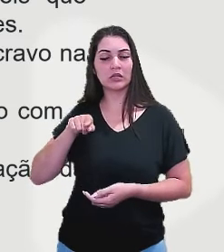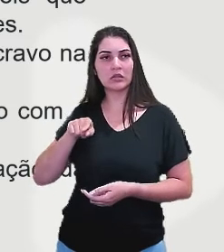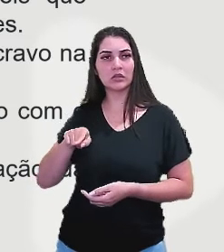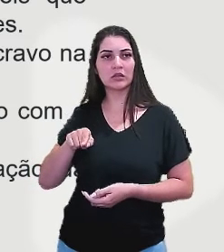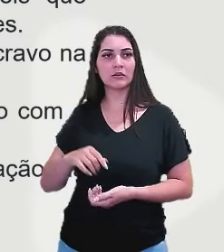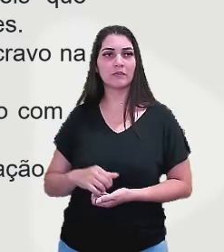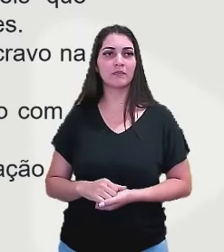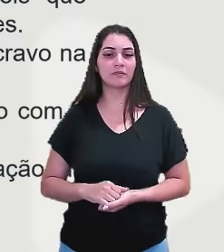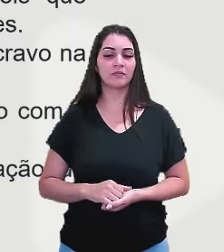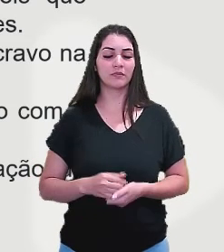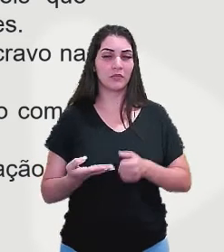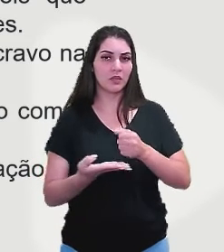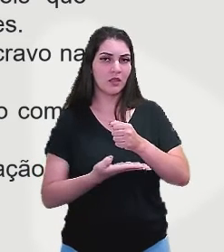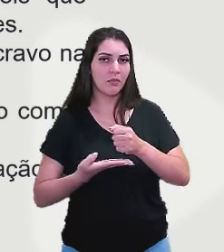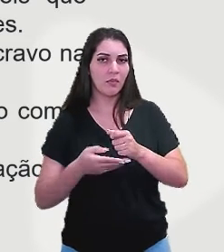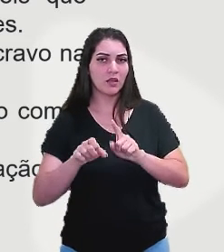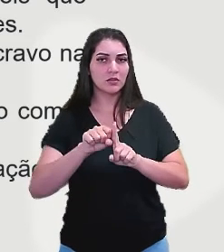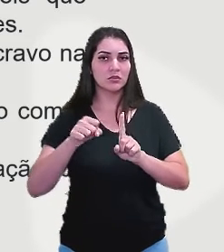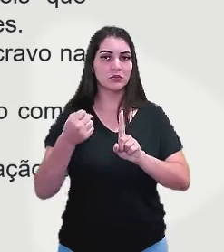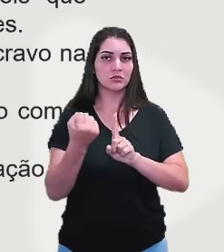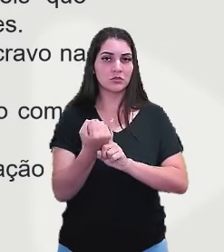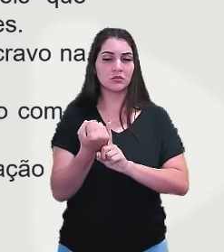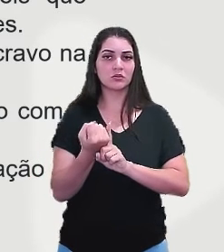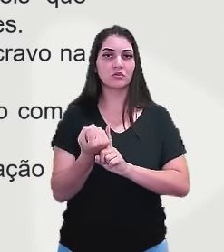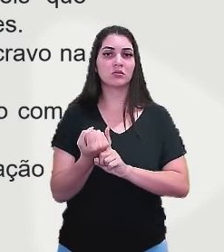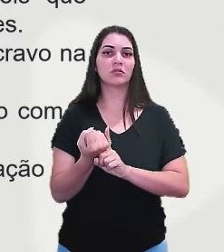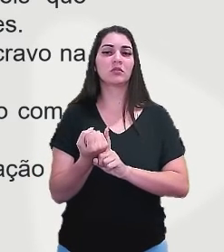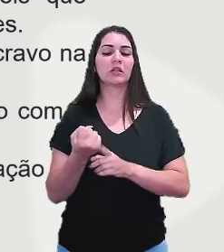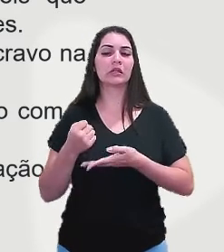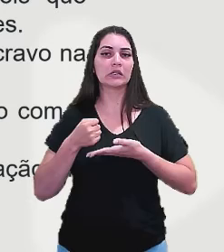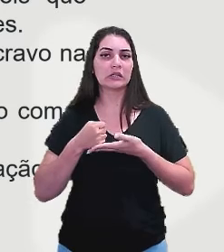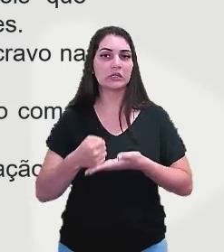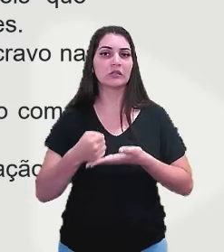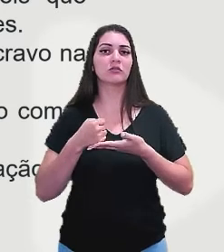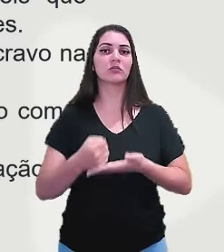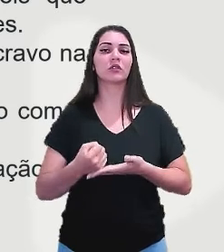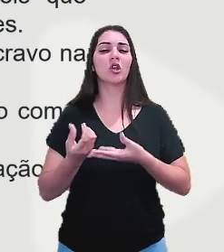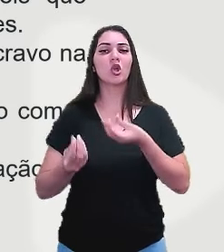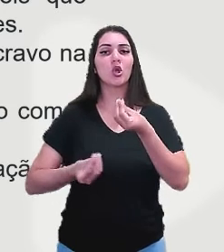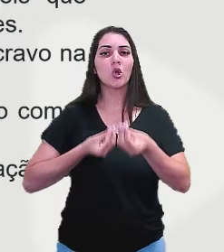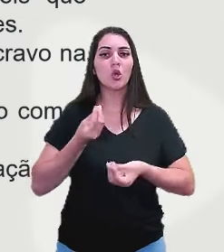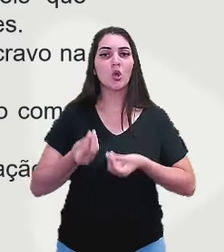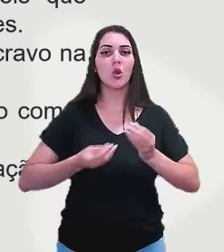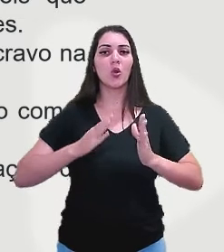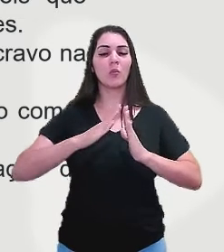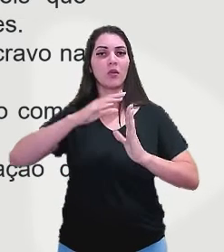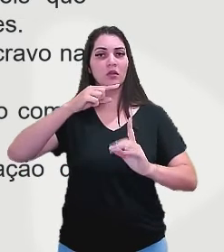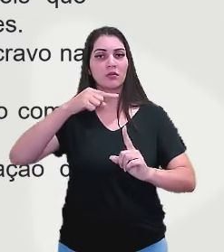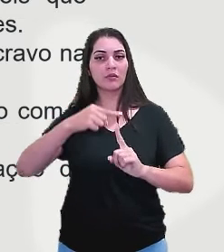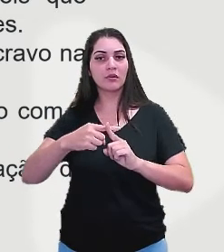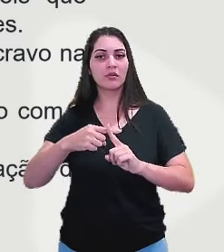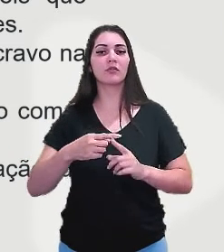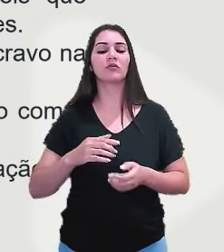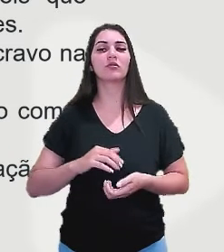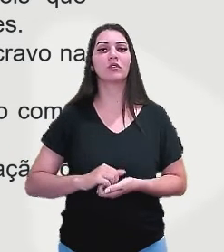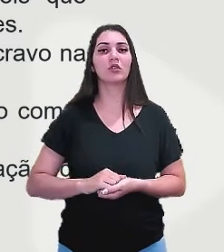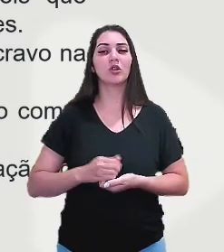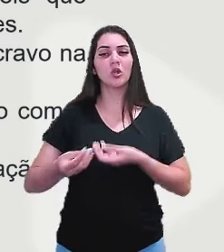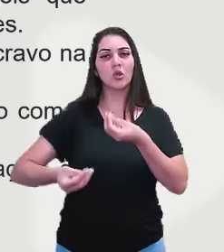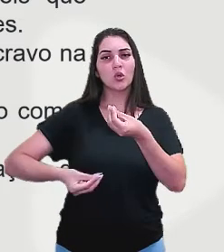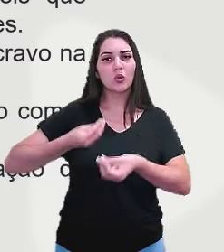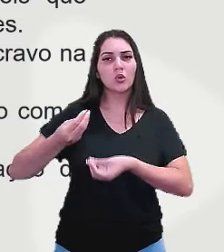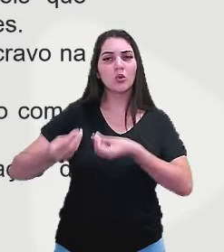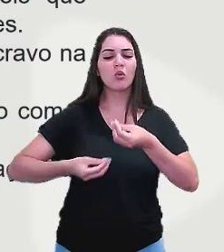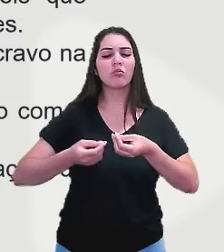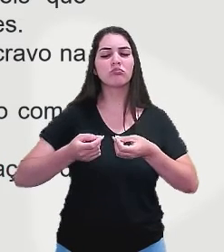dessas bases sociais que lhes davam apoio, como a igreja, como os